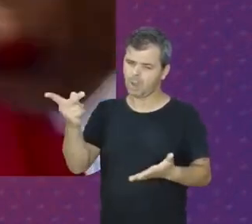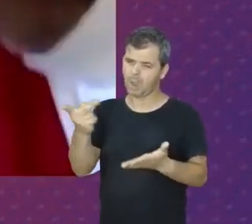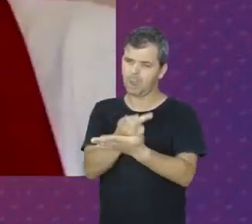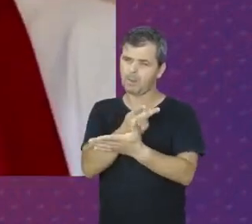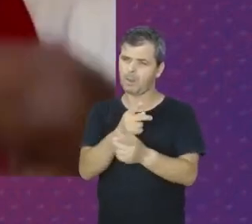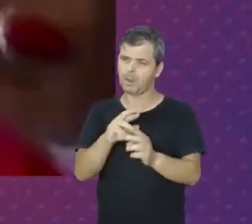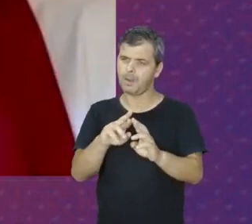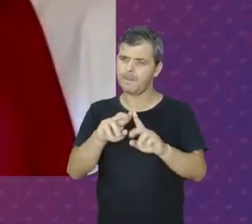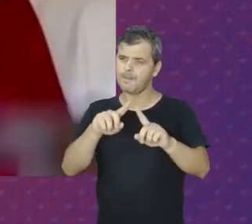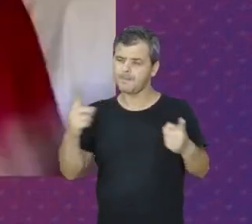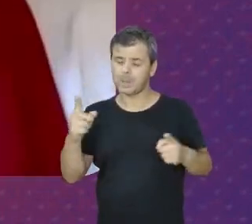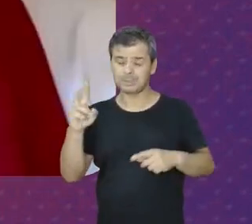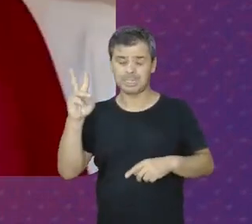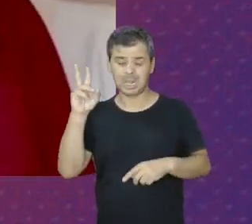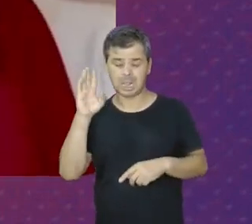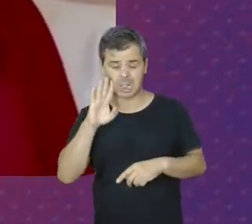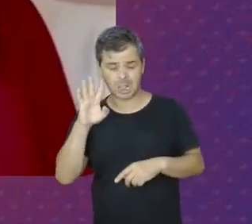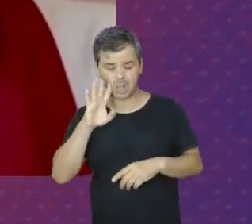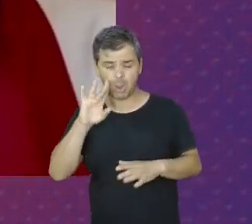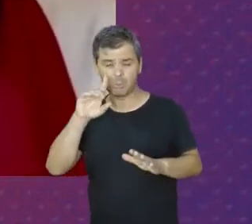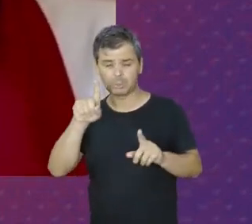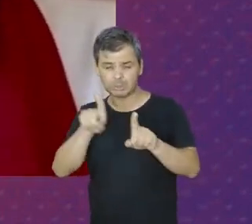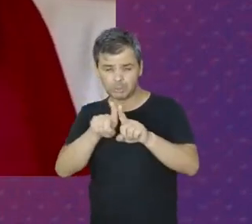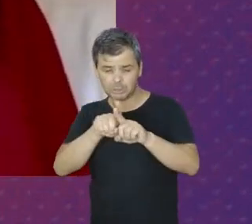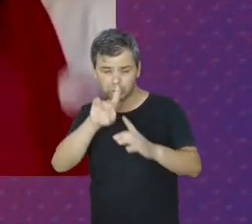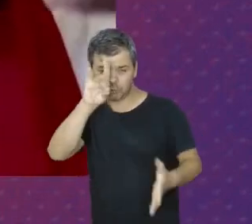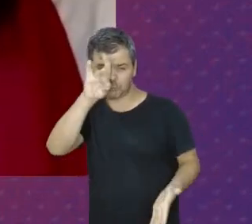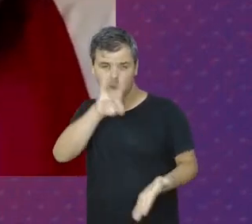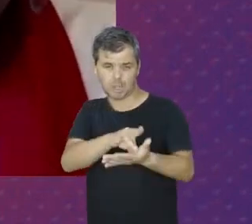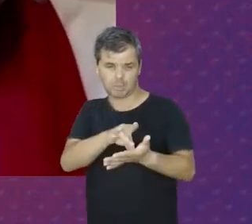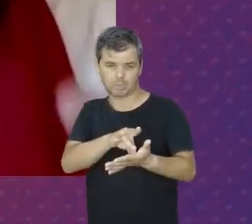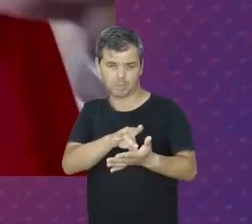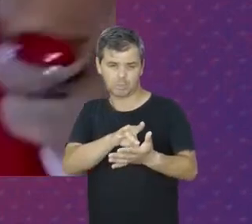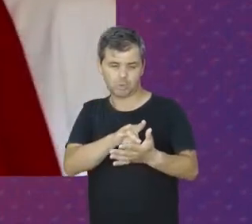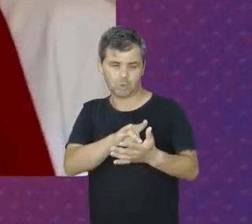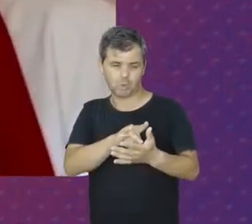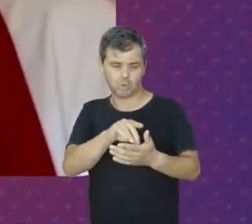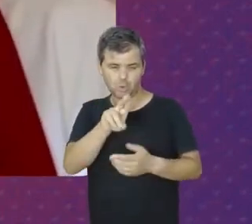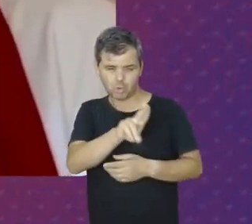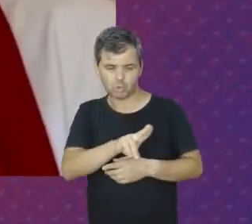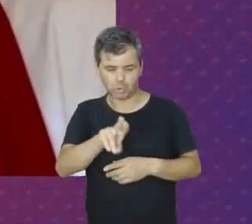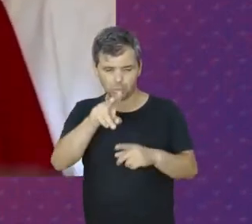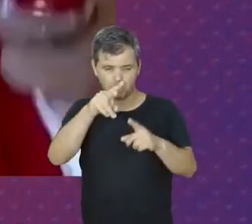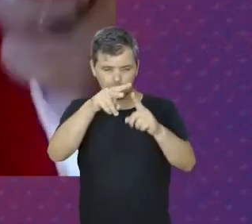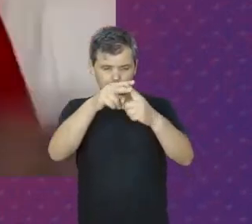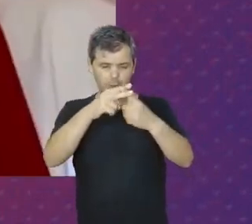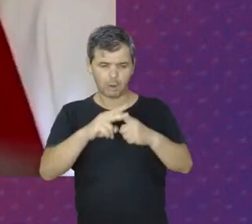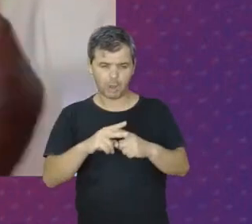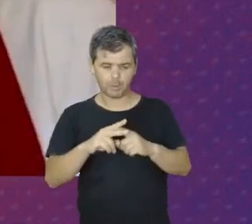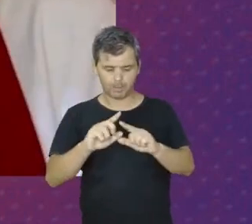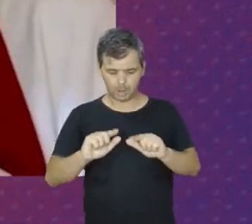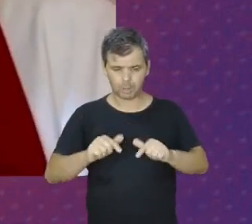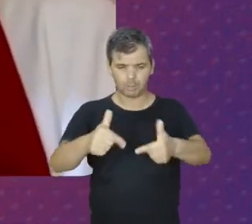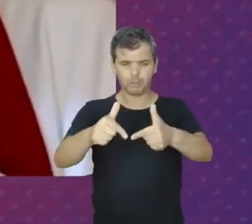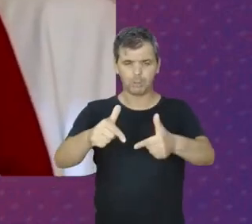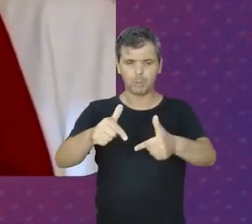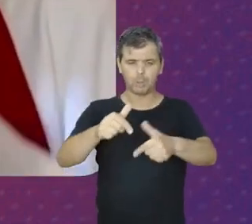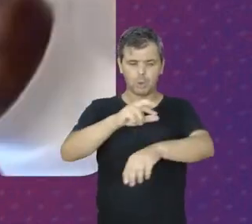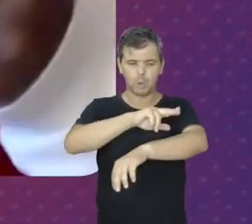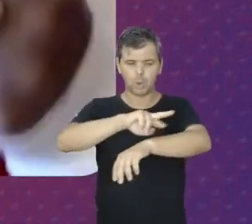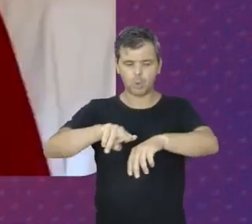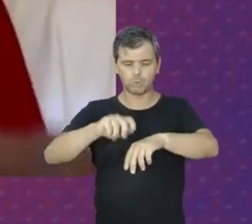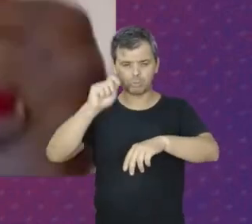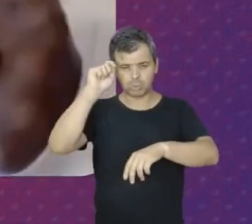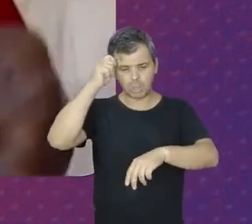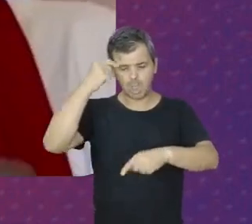forma mais legal e legítima. É isso, utilizando de ferramentas para o enfrentamento ao racismo.